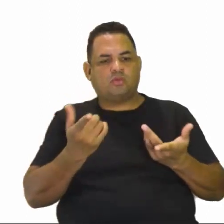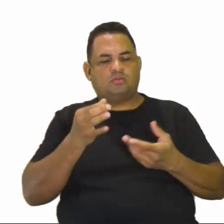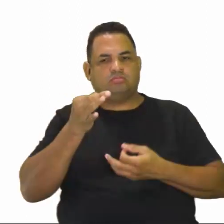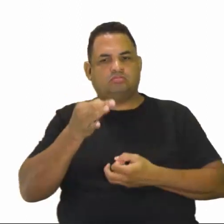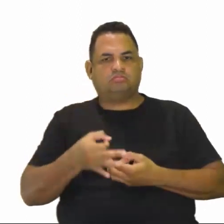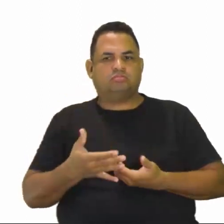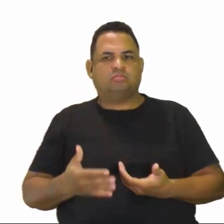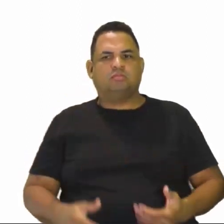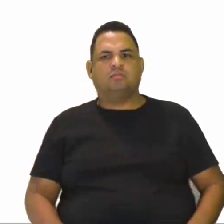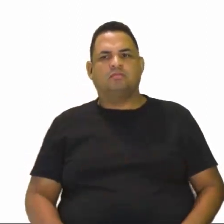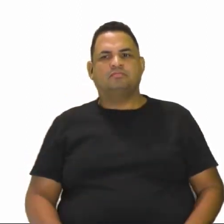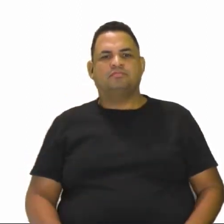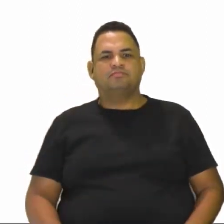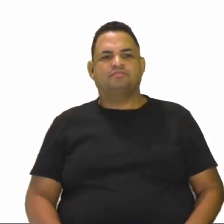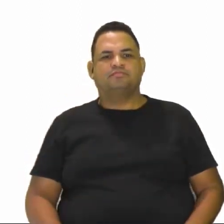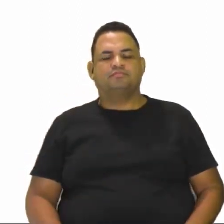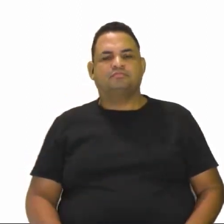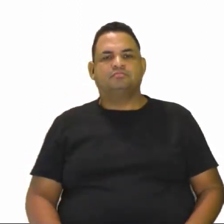a correta.